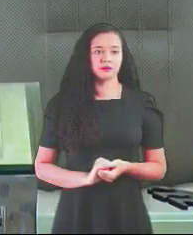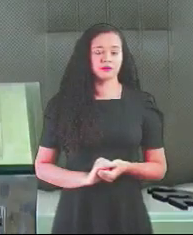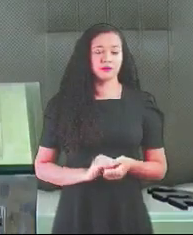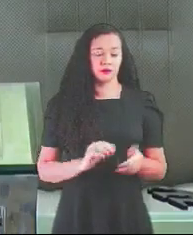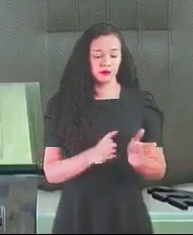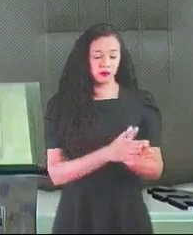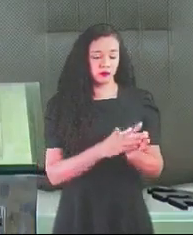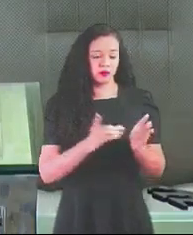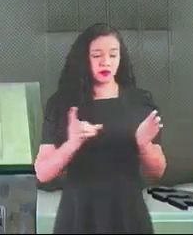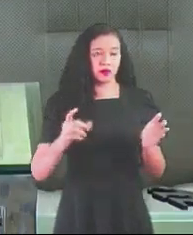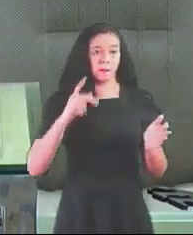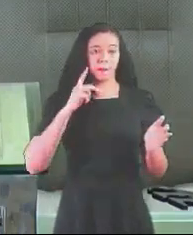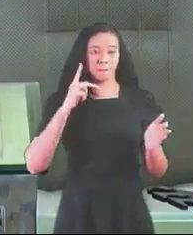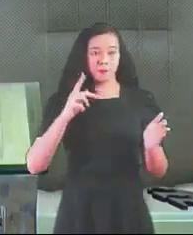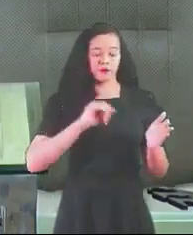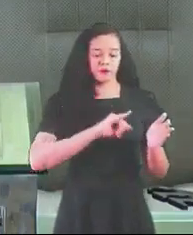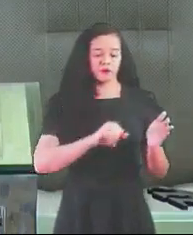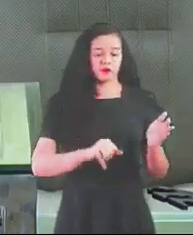Livro do profeta Joel,